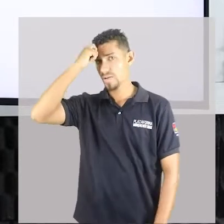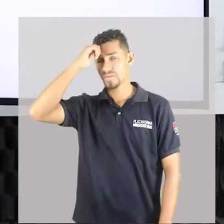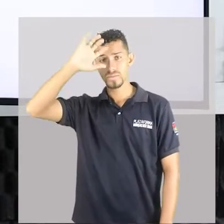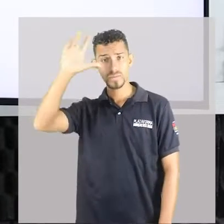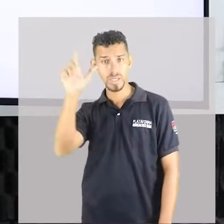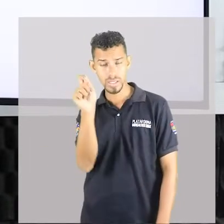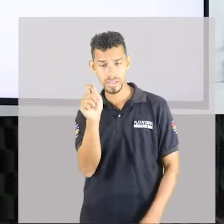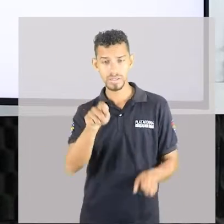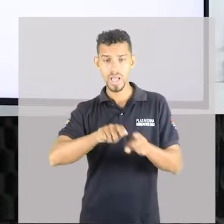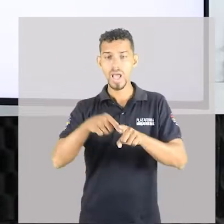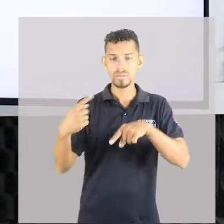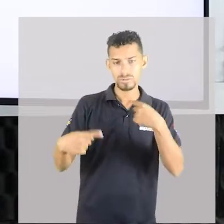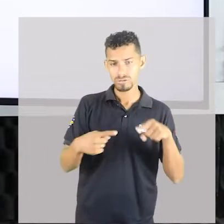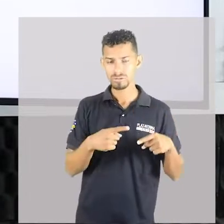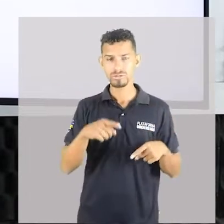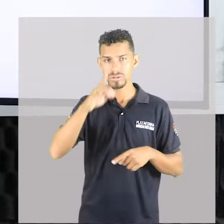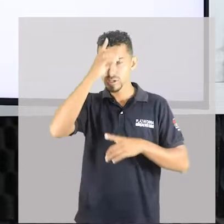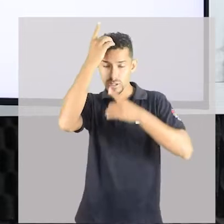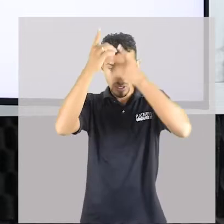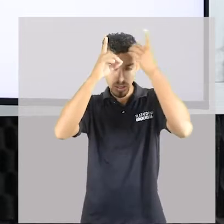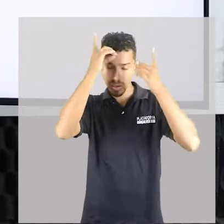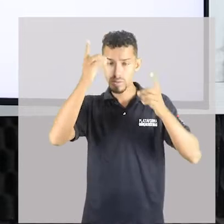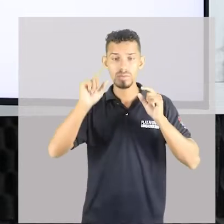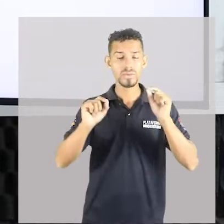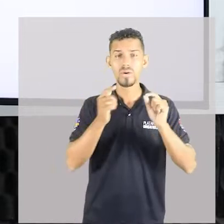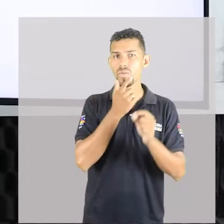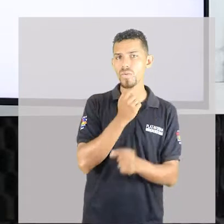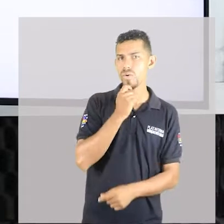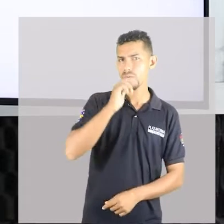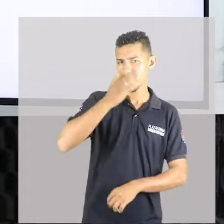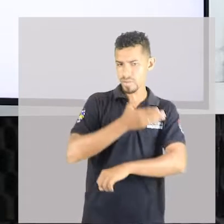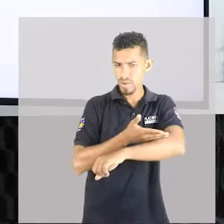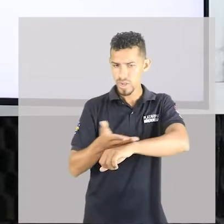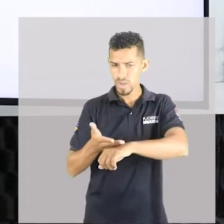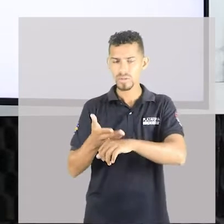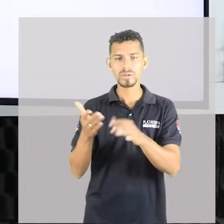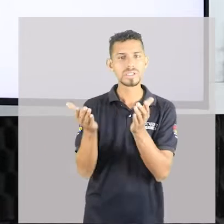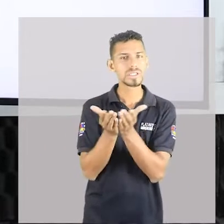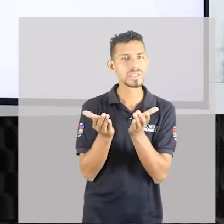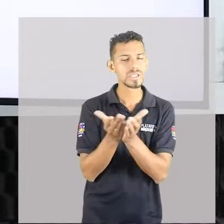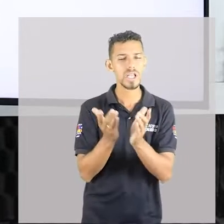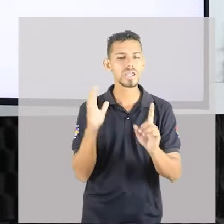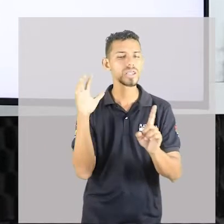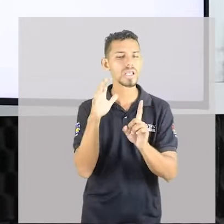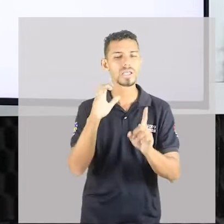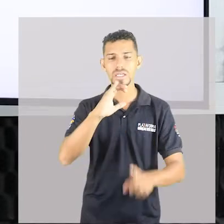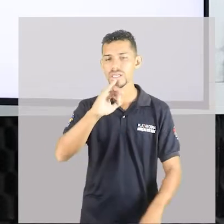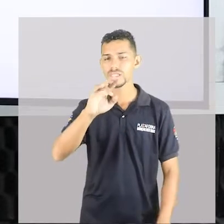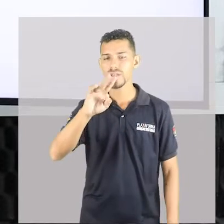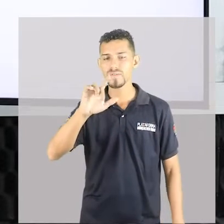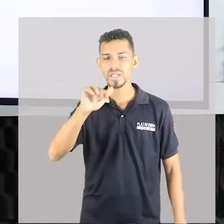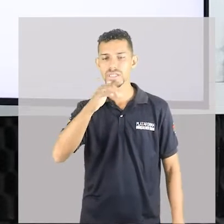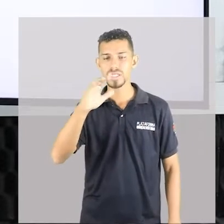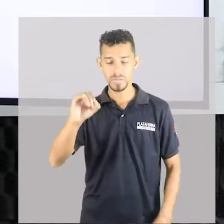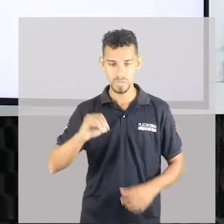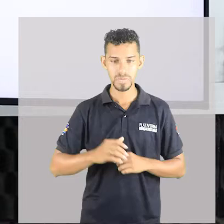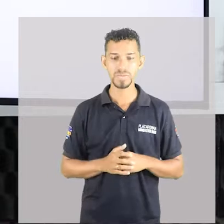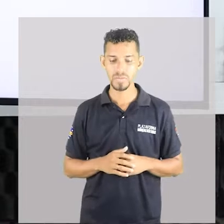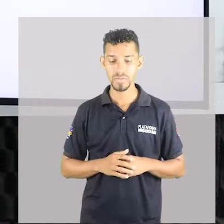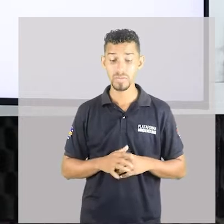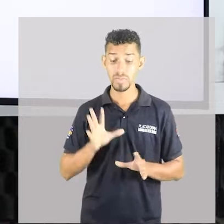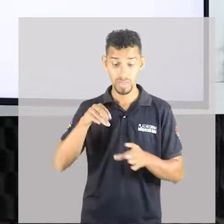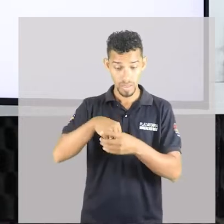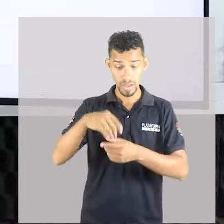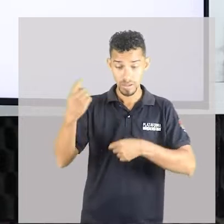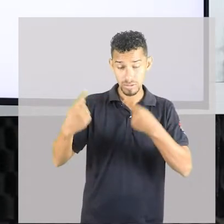Então, esse é o discurso ideológico, né? O dever do homem branco e cristão e civilizado, uma missão civilizadora. Então, dentro